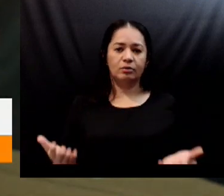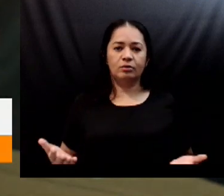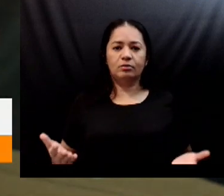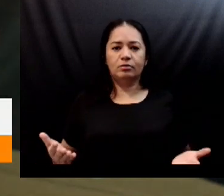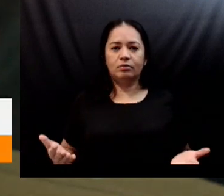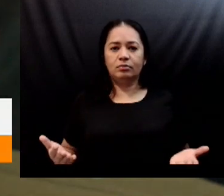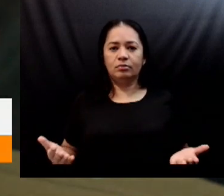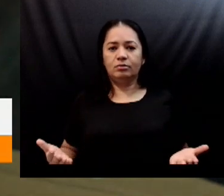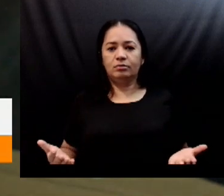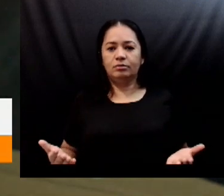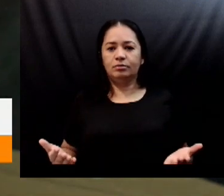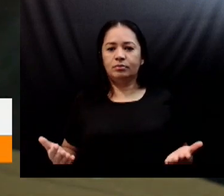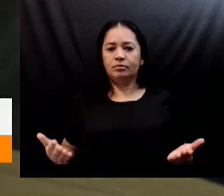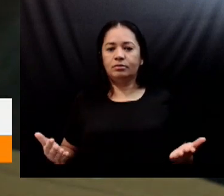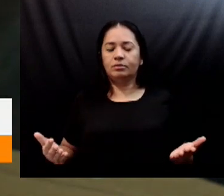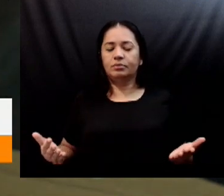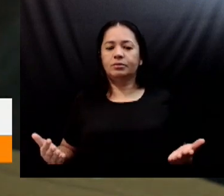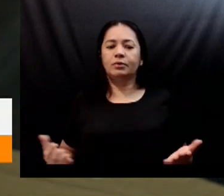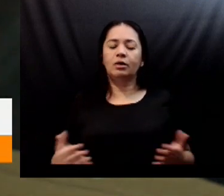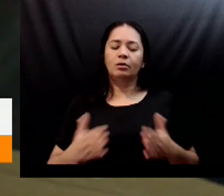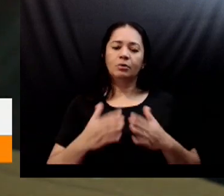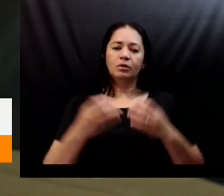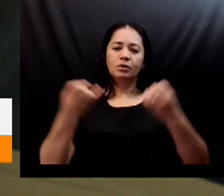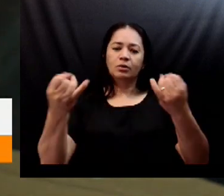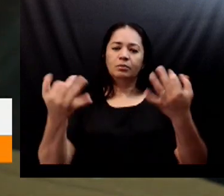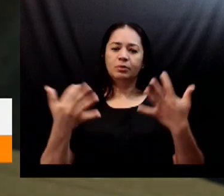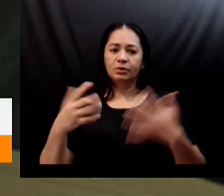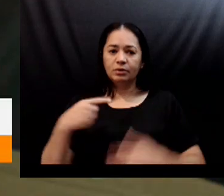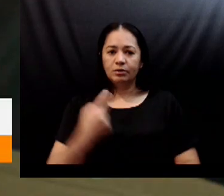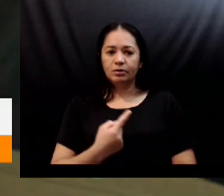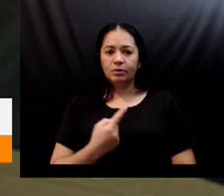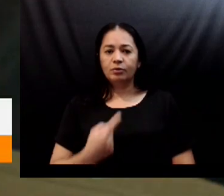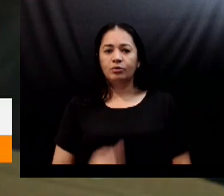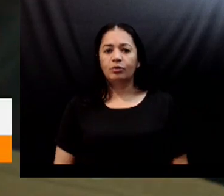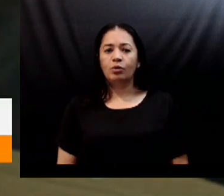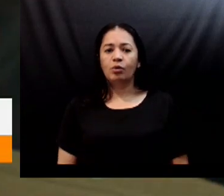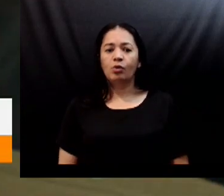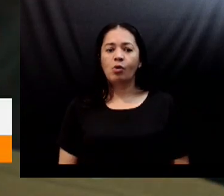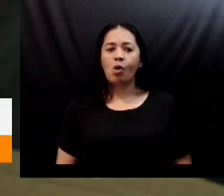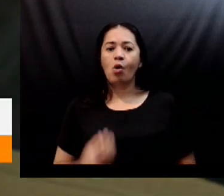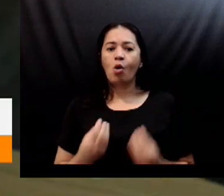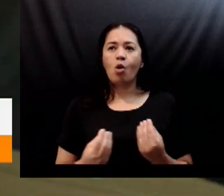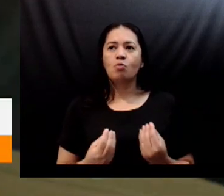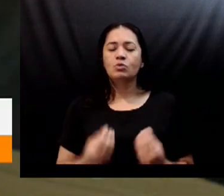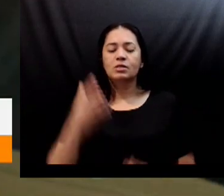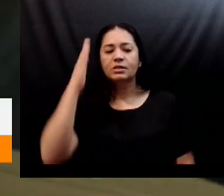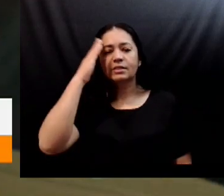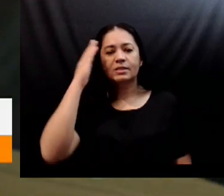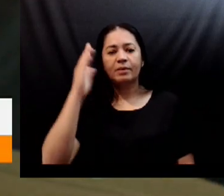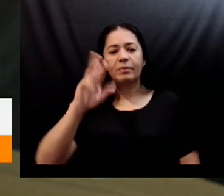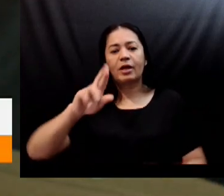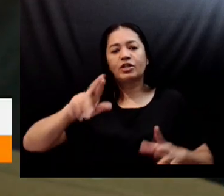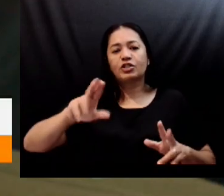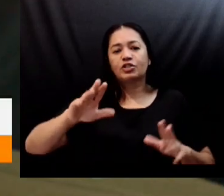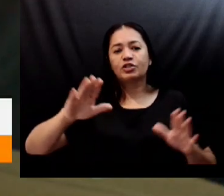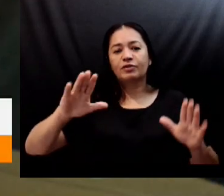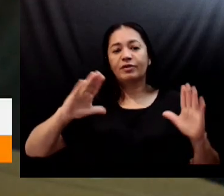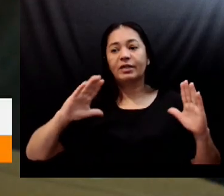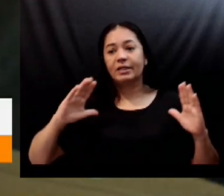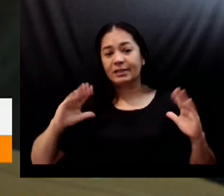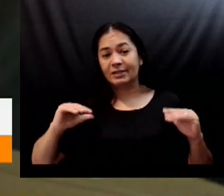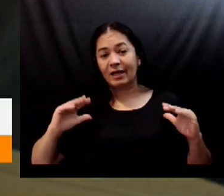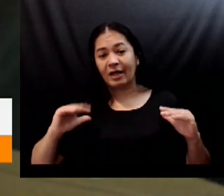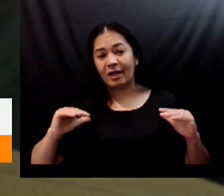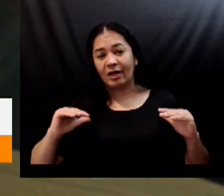você explicasse para a gente como é que a gente diferencia o ócio, né? Porque a Flávia falou do ócio, ficar